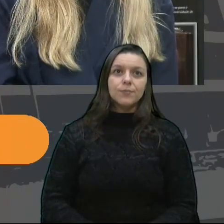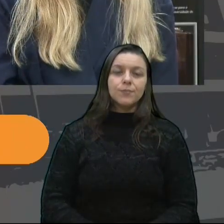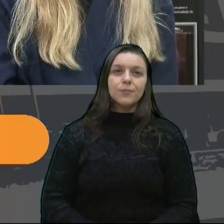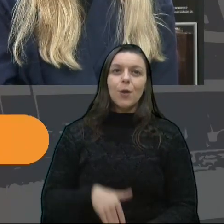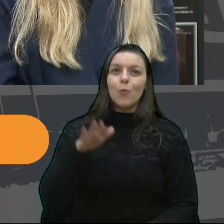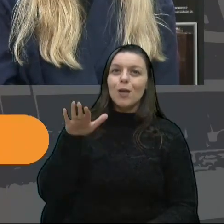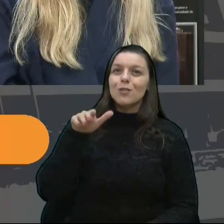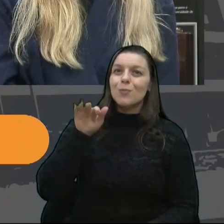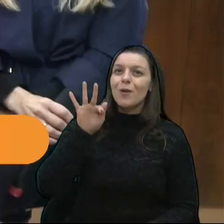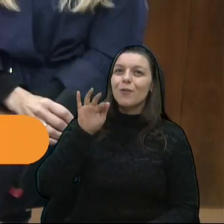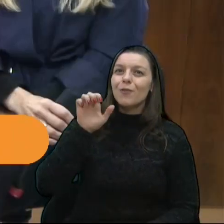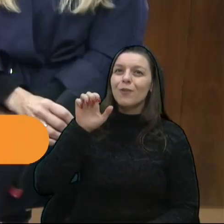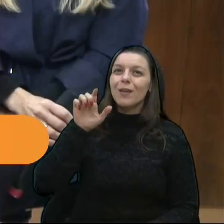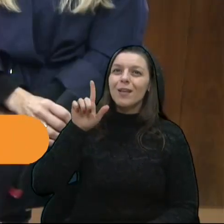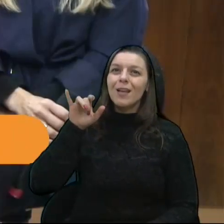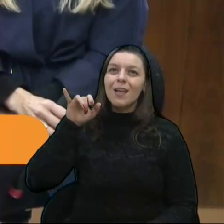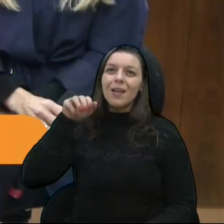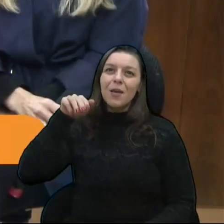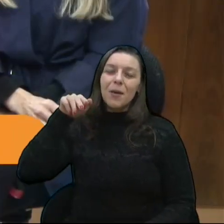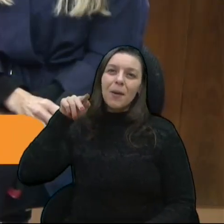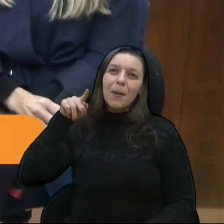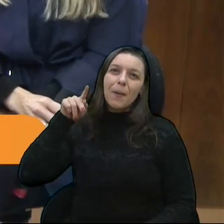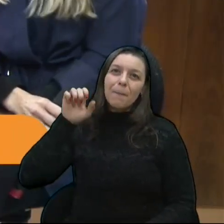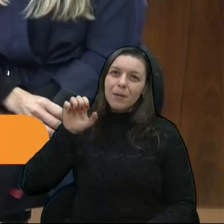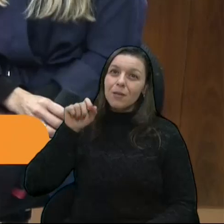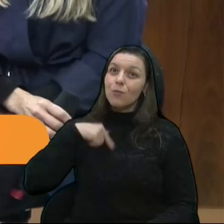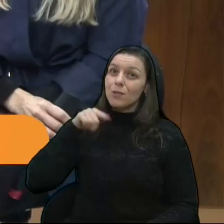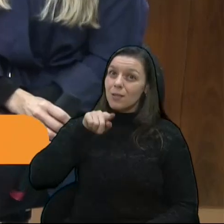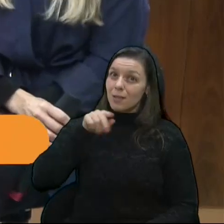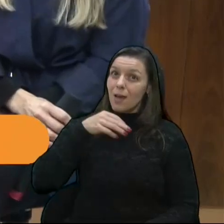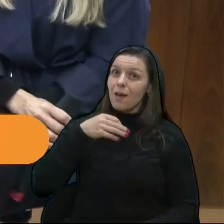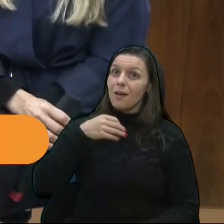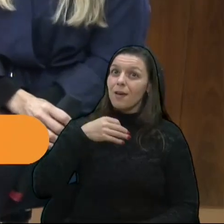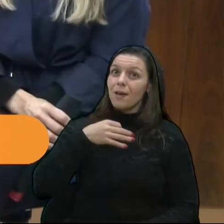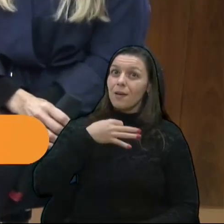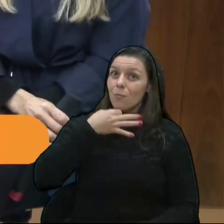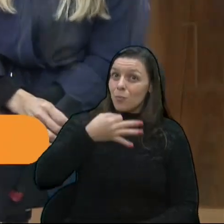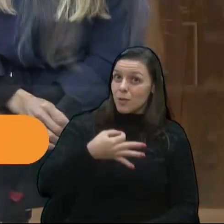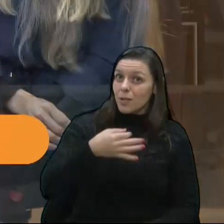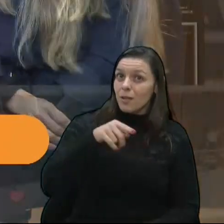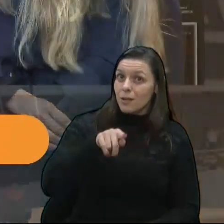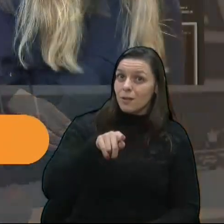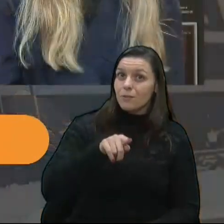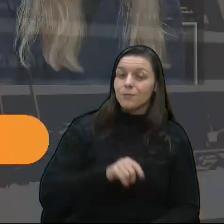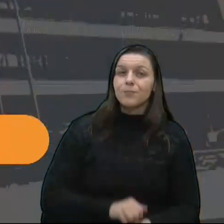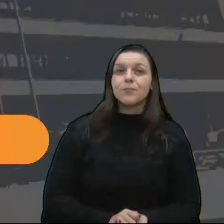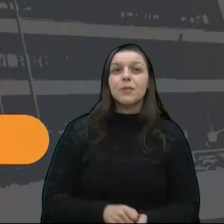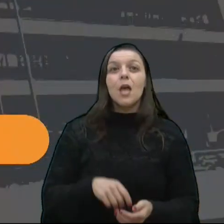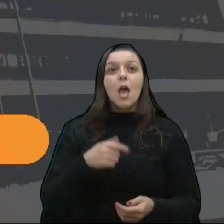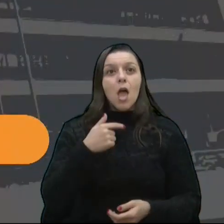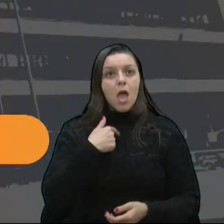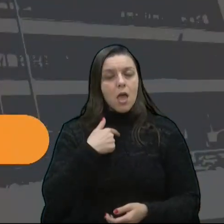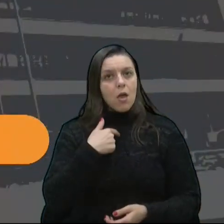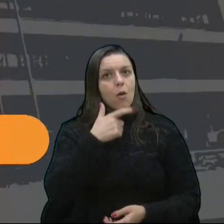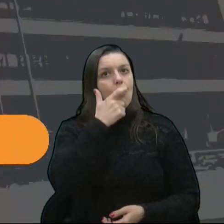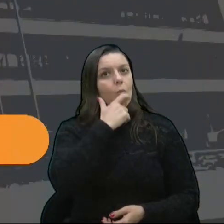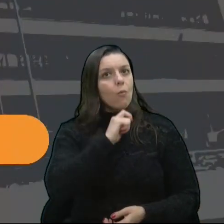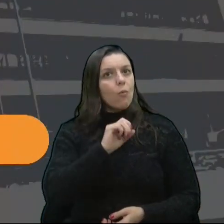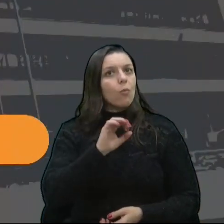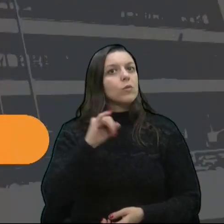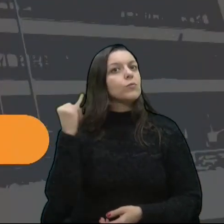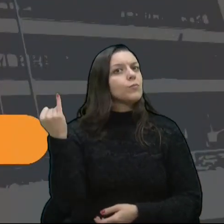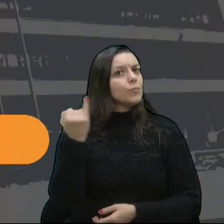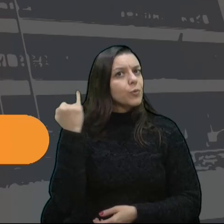chamar, Felipe, para mudar de assunto, mas quer contribuir em relação a isso? Pode comentar, por favor. Eu quero contribuir porque eu acho bem importante isso que ela